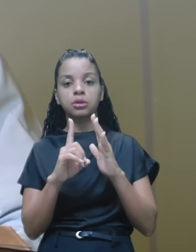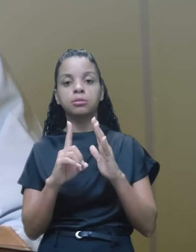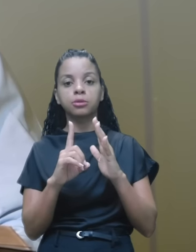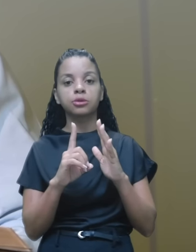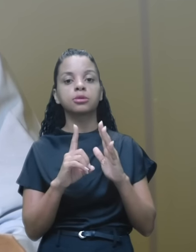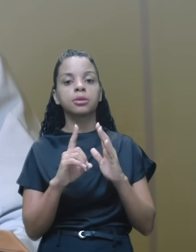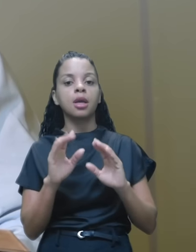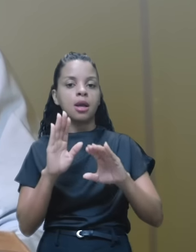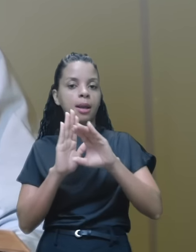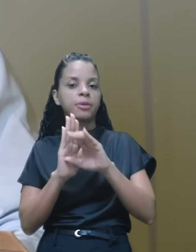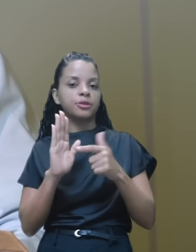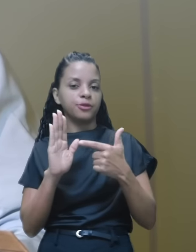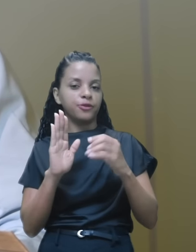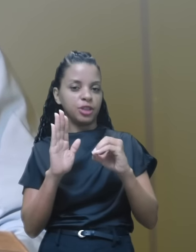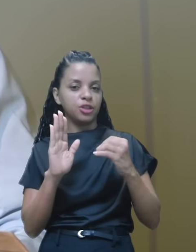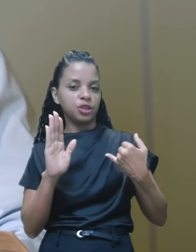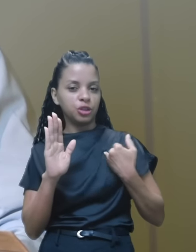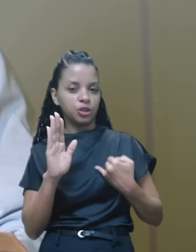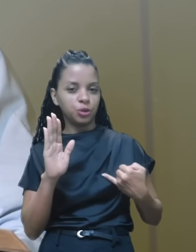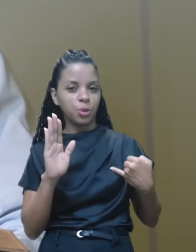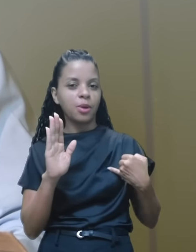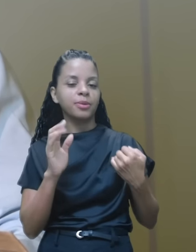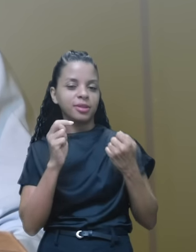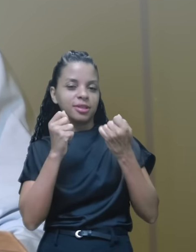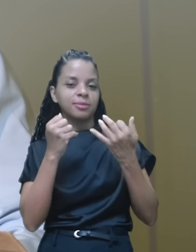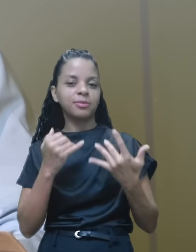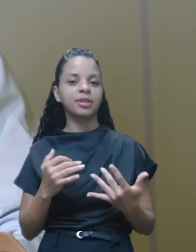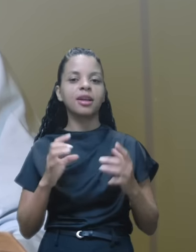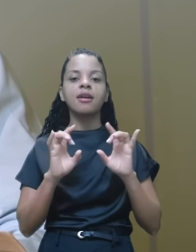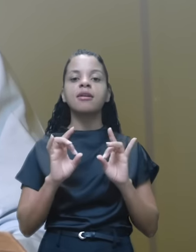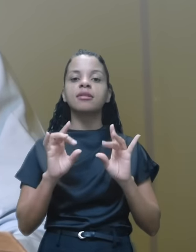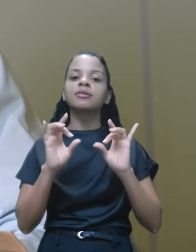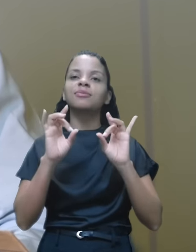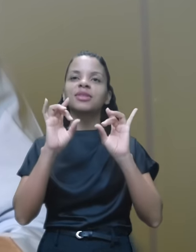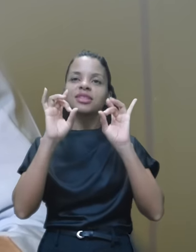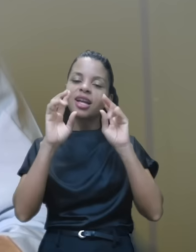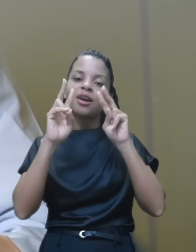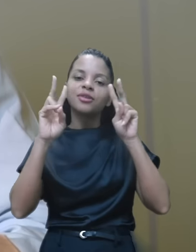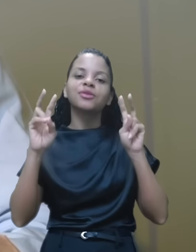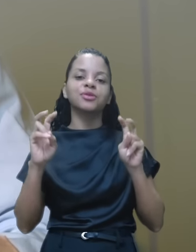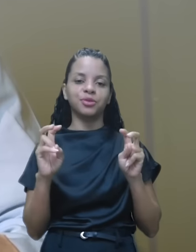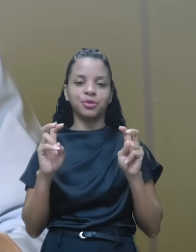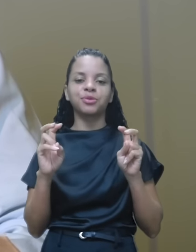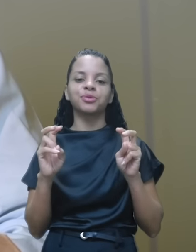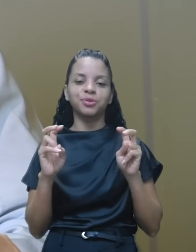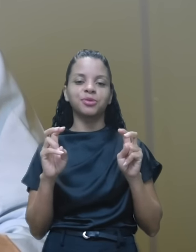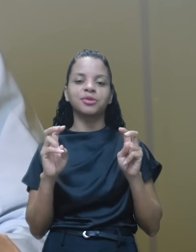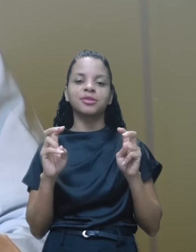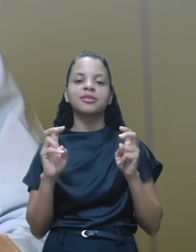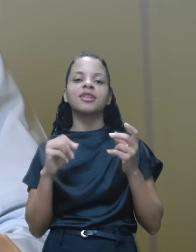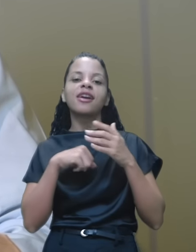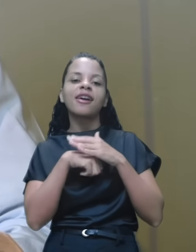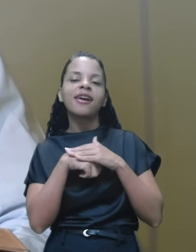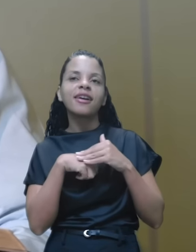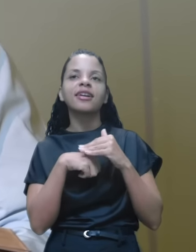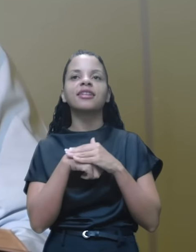de João, capítulo 20. É bonito como João, algo especial assim, na maneira de João lidar, né, com esses assuntos.